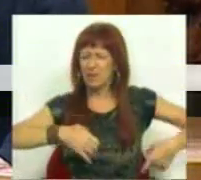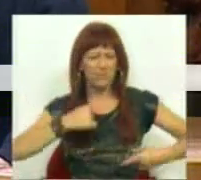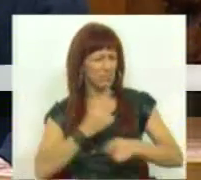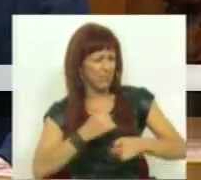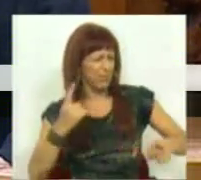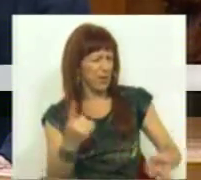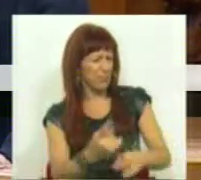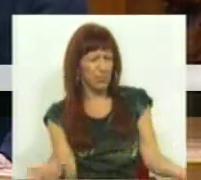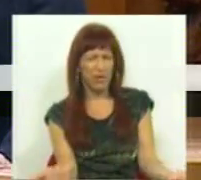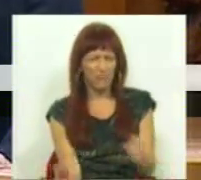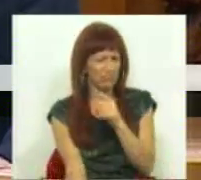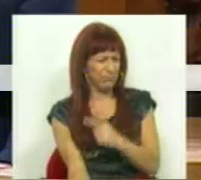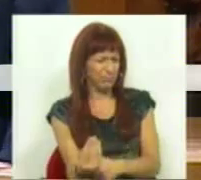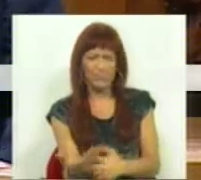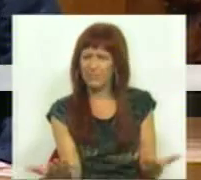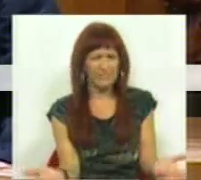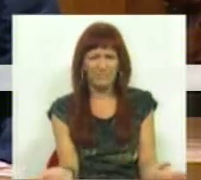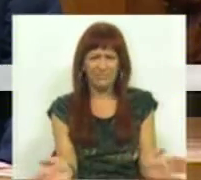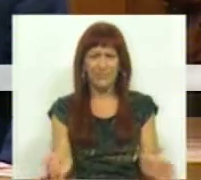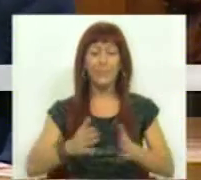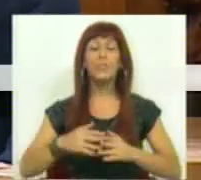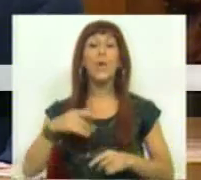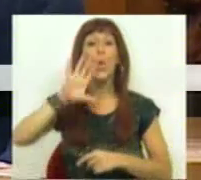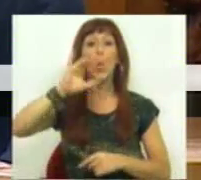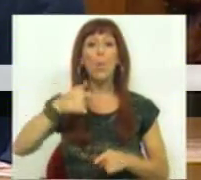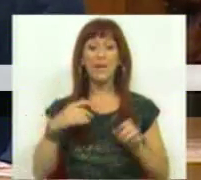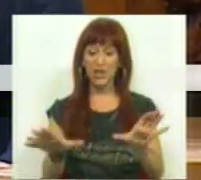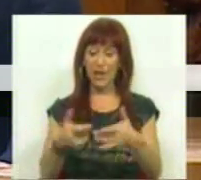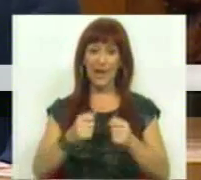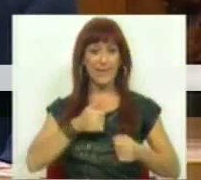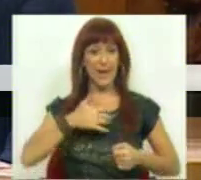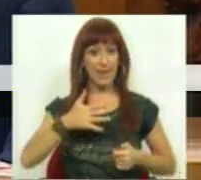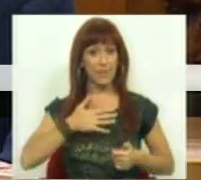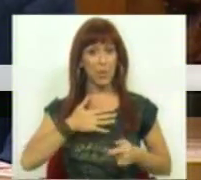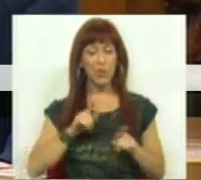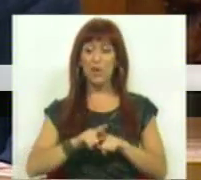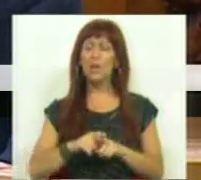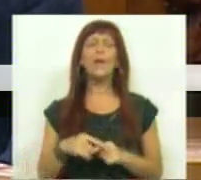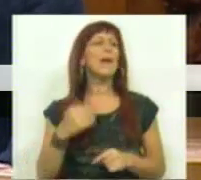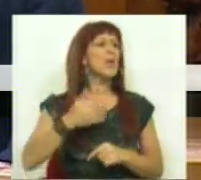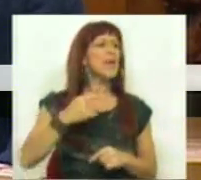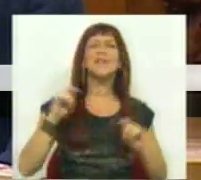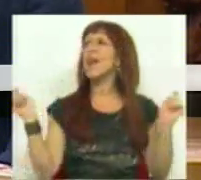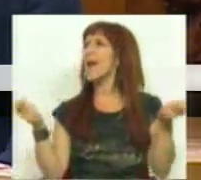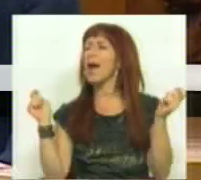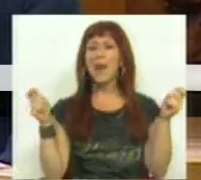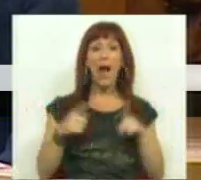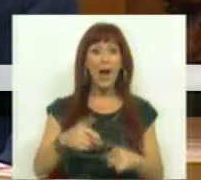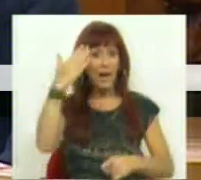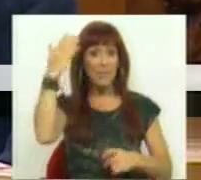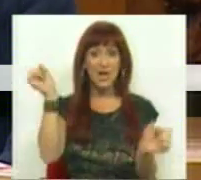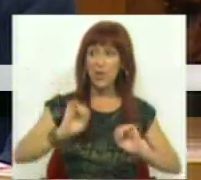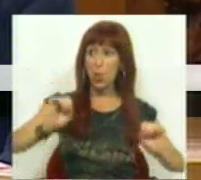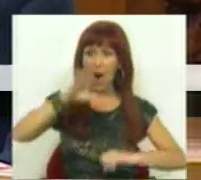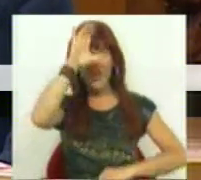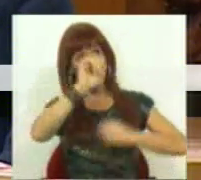ou qualquer utilidade. Um país onde a classe empresarial passa os dias a propagandear a incapacidade